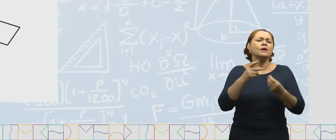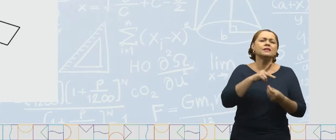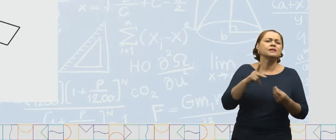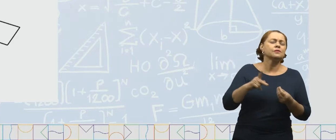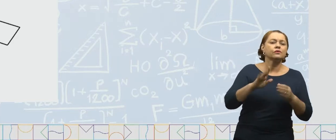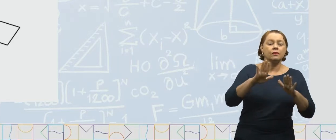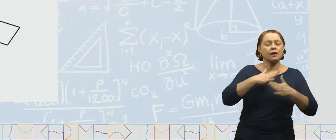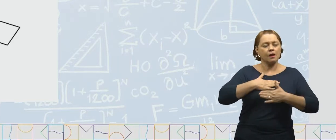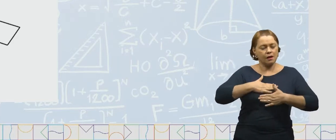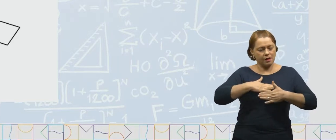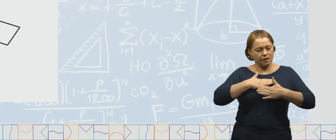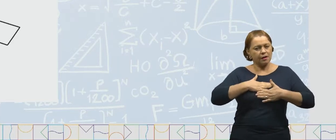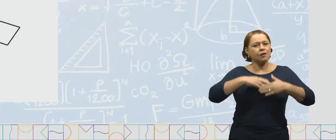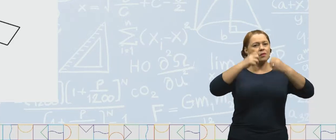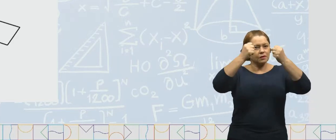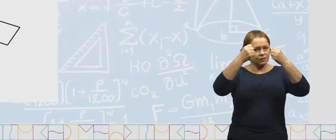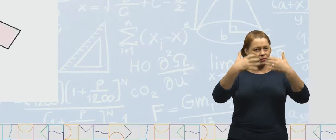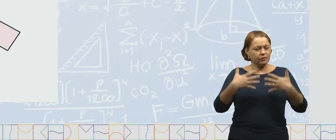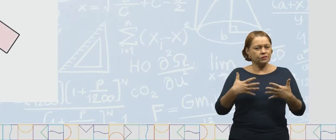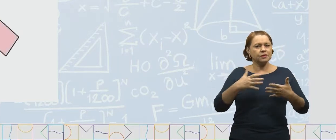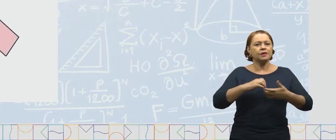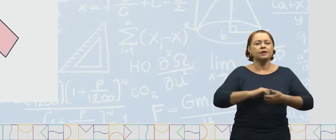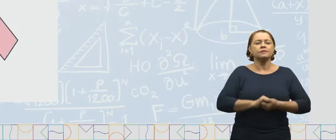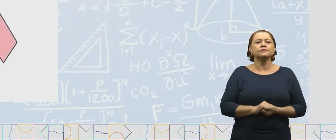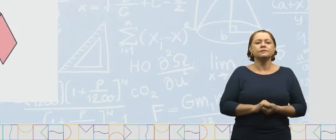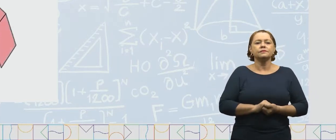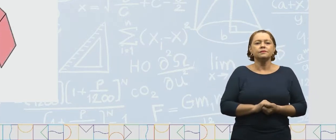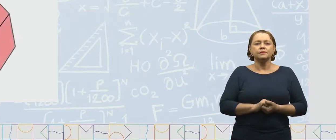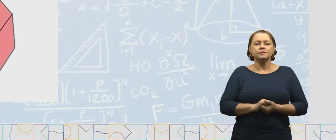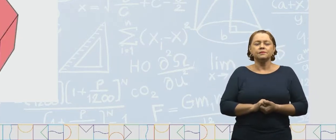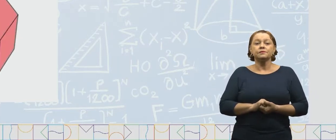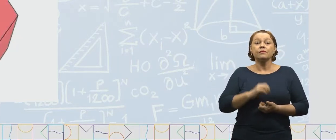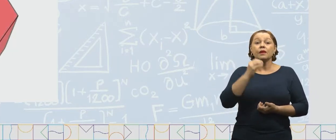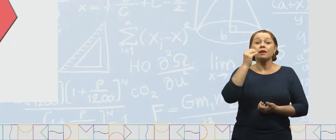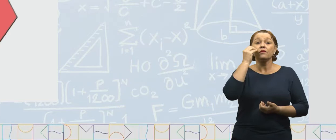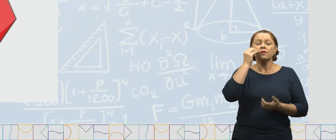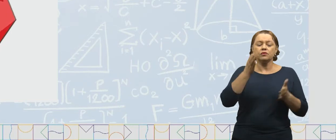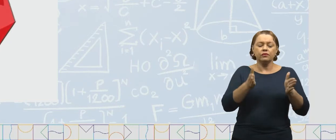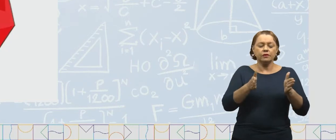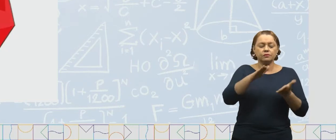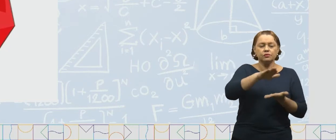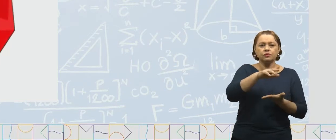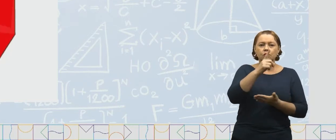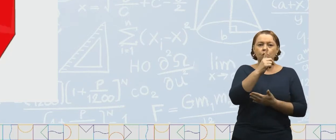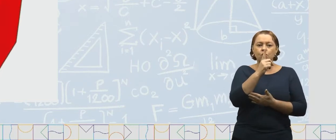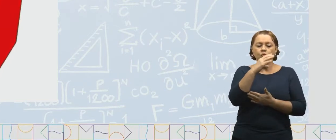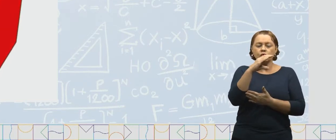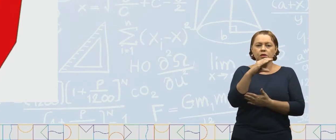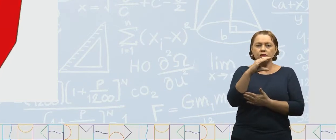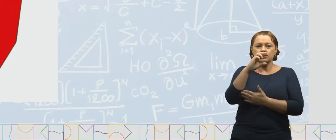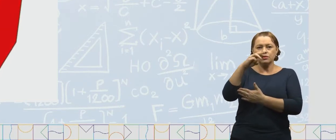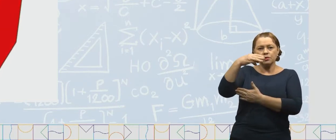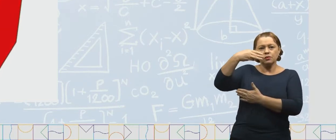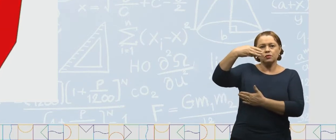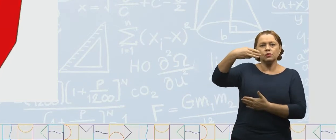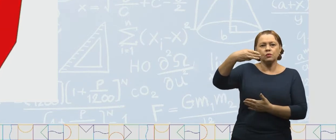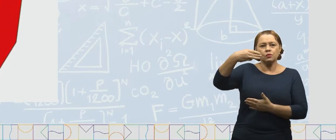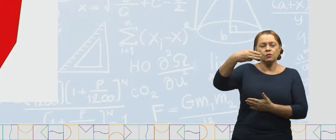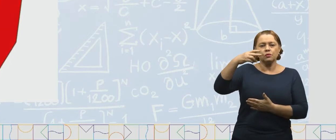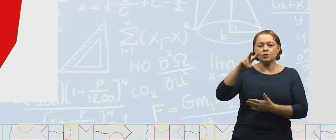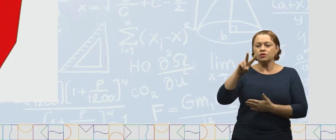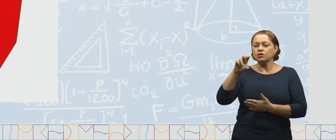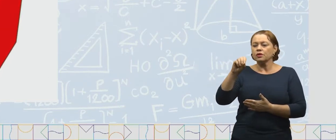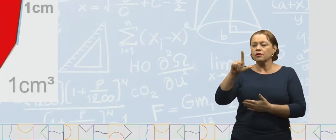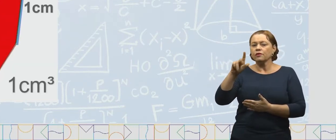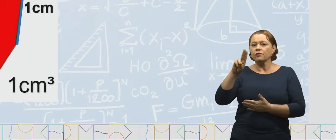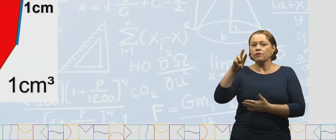professor? Calma que eu vou explicar. Vamos montar um cubo que tenha 1 centímetro cúbico de volume.